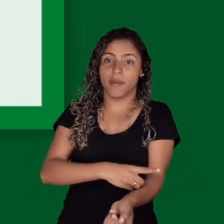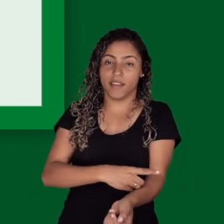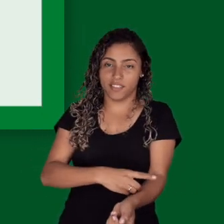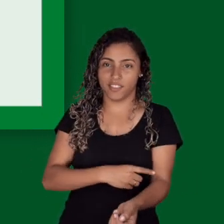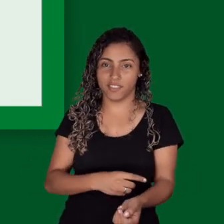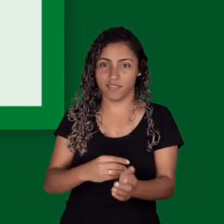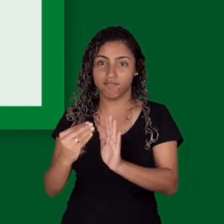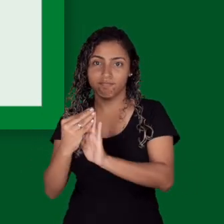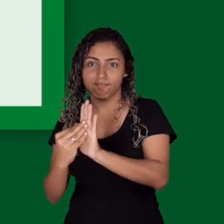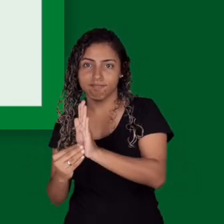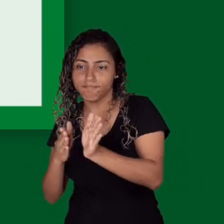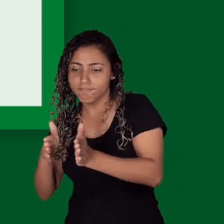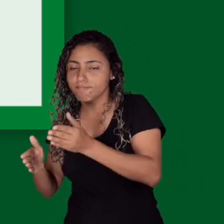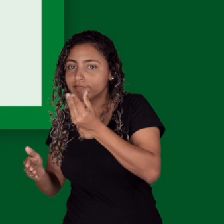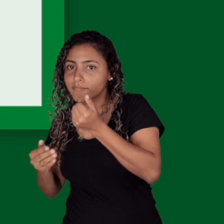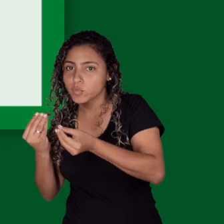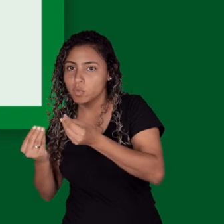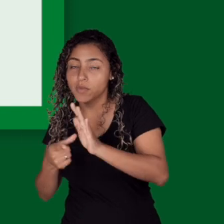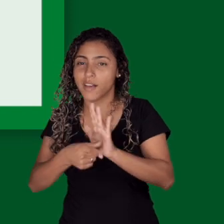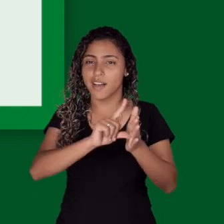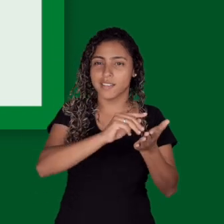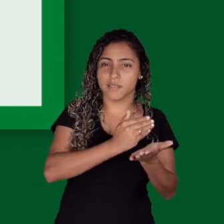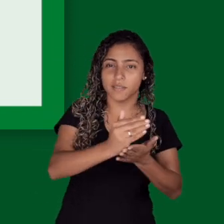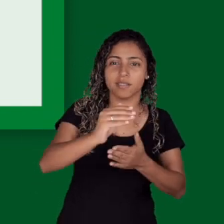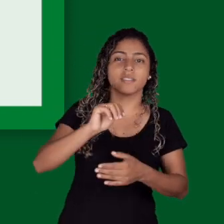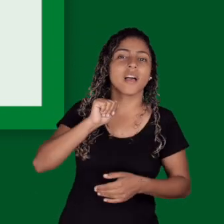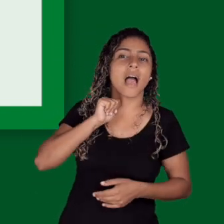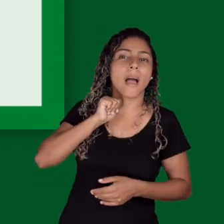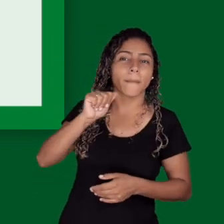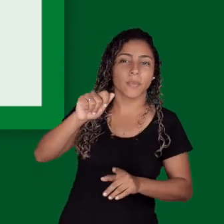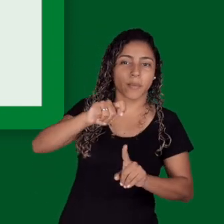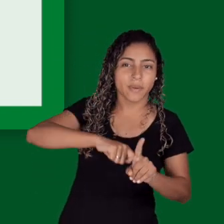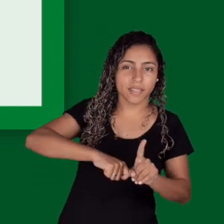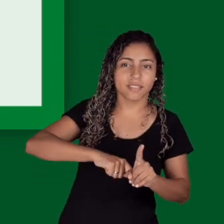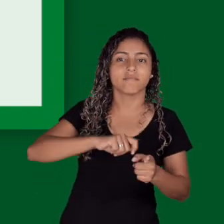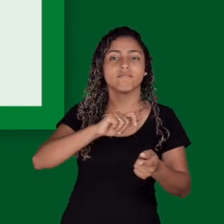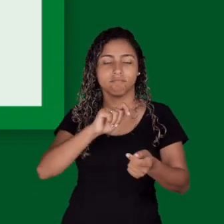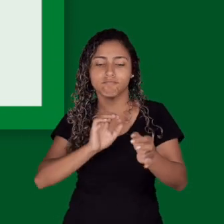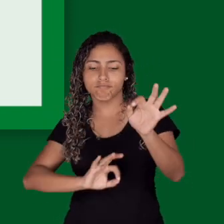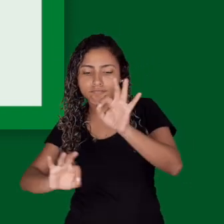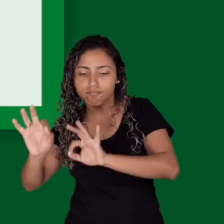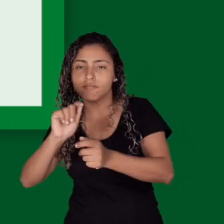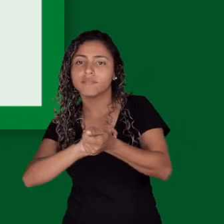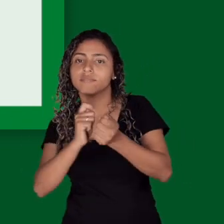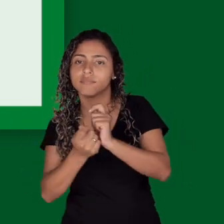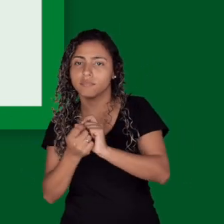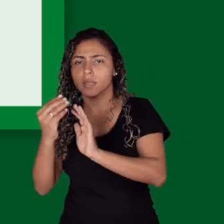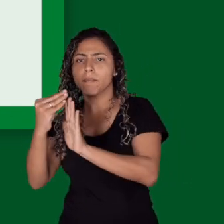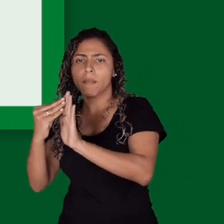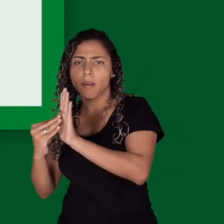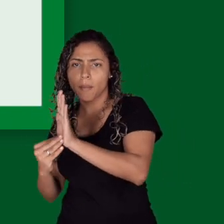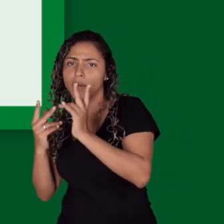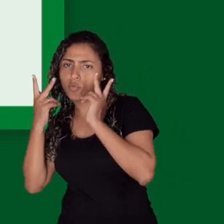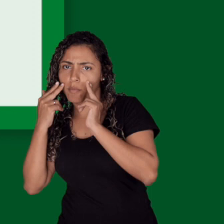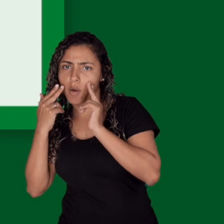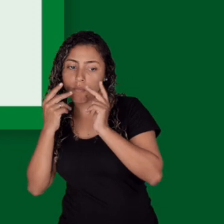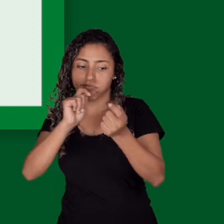ele foi ofertado no começo do mês de abril, então a gente faz toda uma adaptação em relação ao cardápio normal.